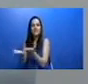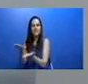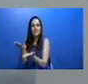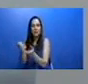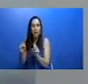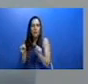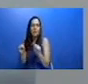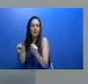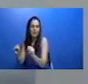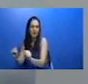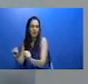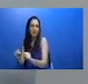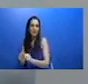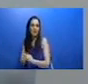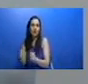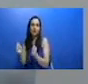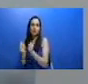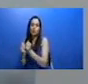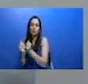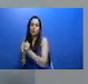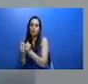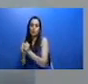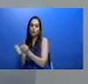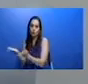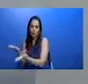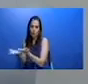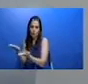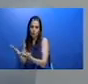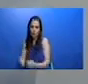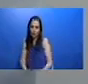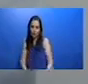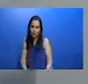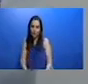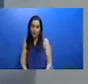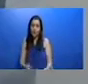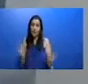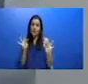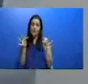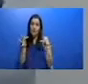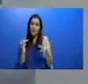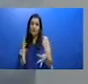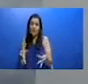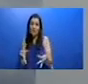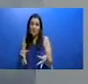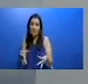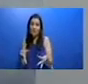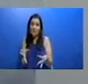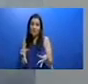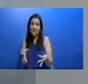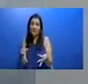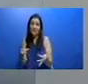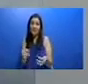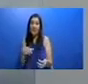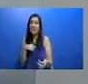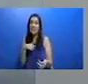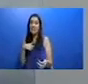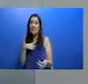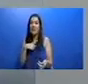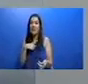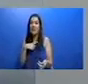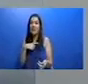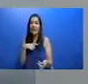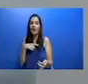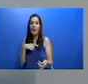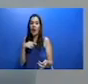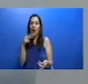vai ficar aqui, junto com os meus outros produtos. E, por fim, eu tenho talheres, né? Então,